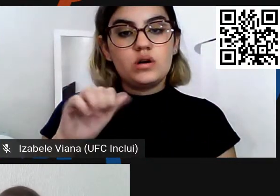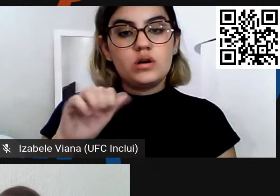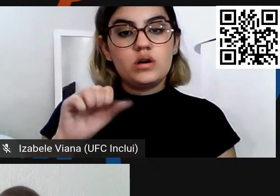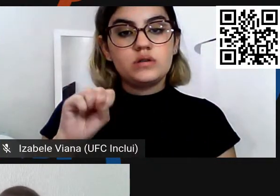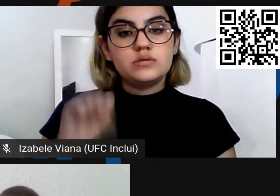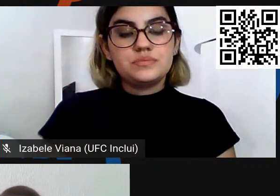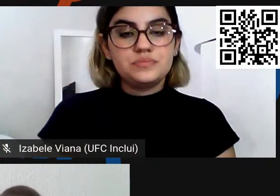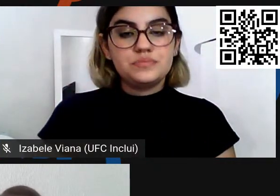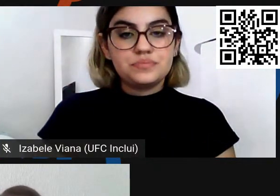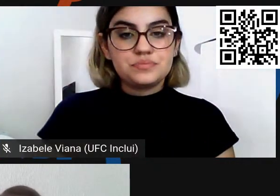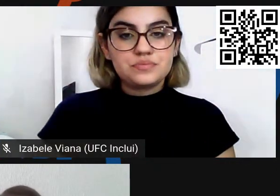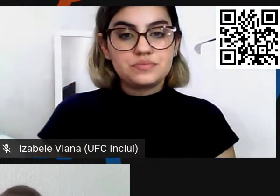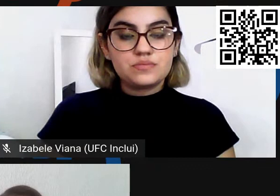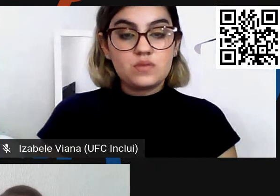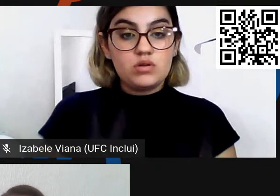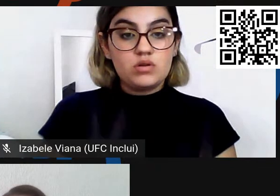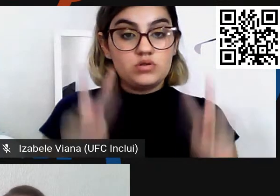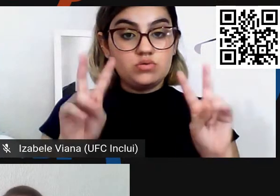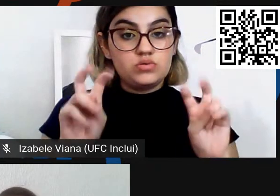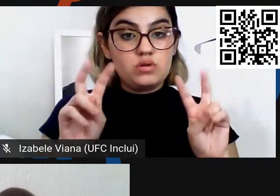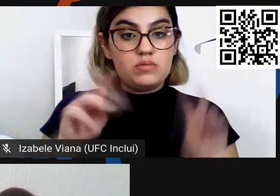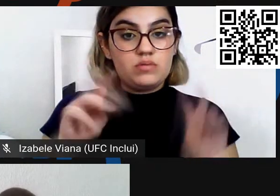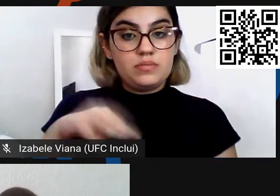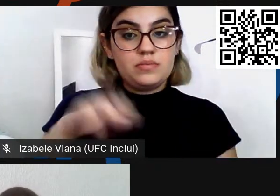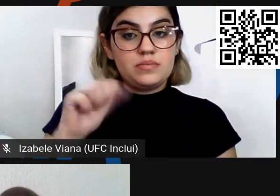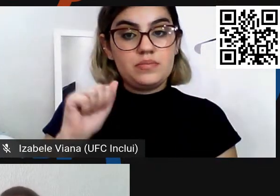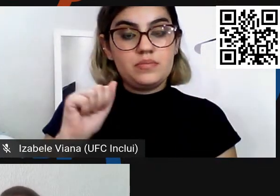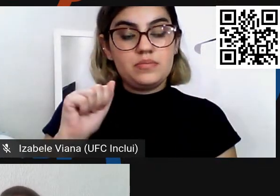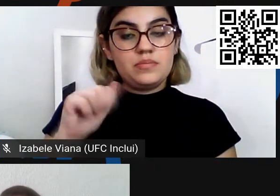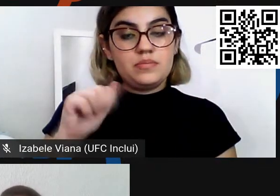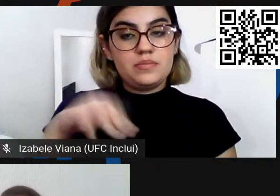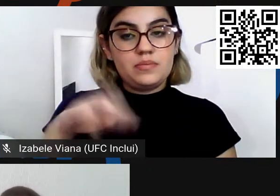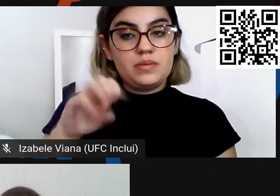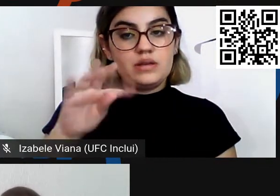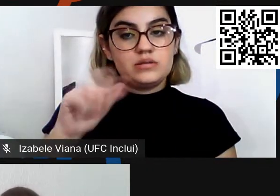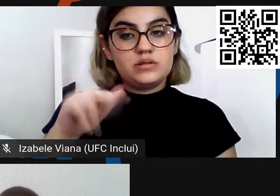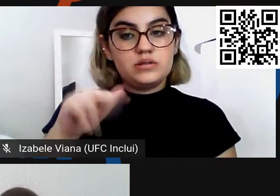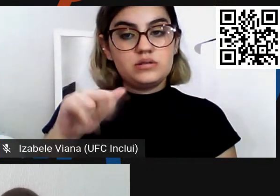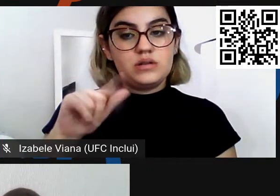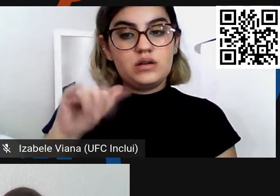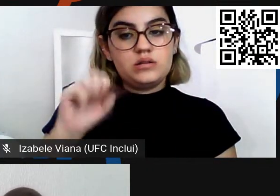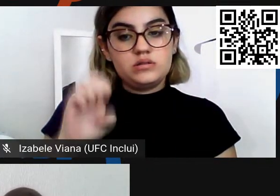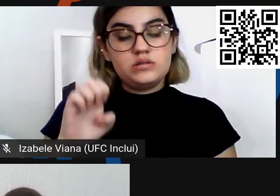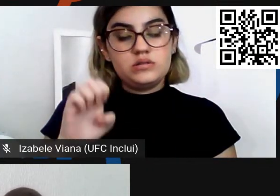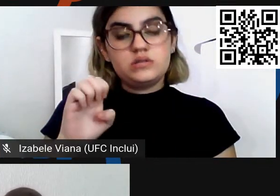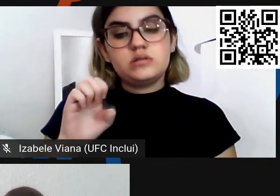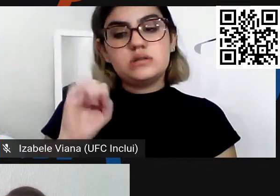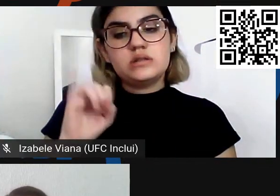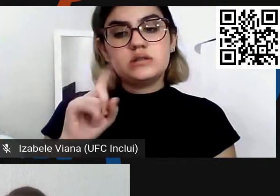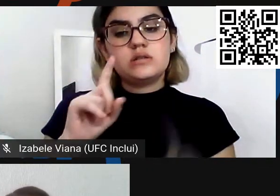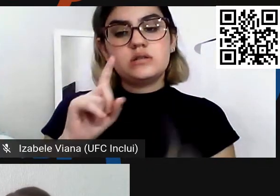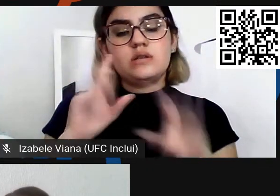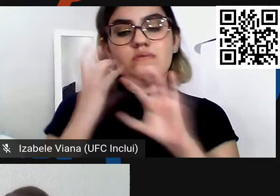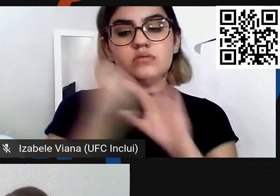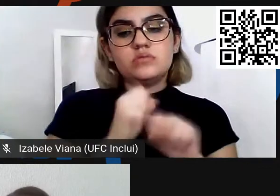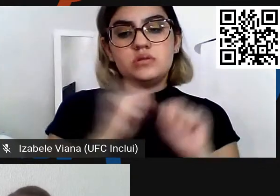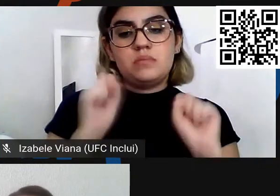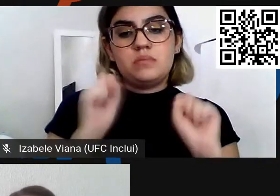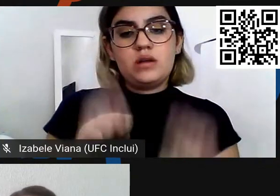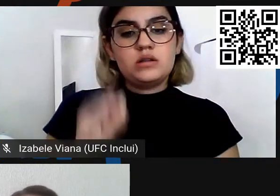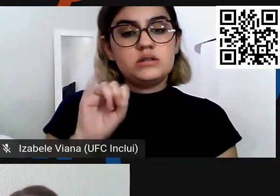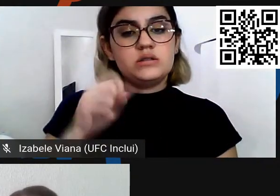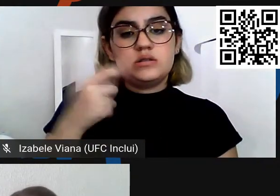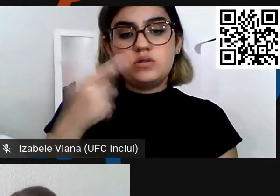a meta-análise. A revisão sistemática sem a meta-análise perde relevância ou impacto? Em poucas palavras, o